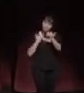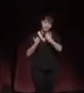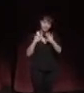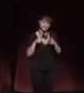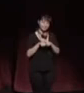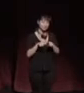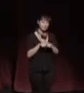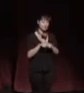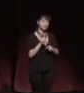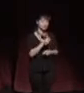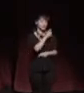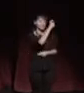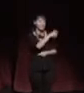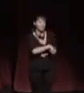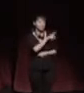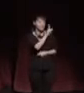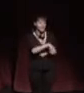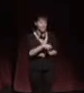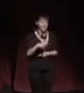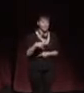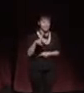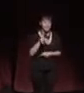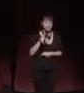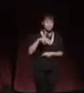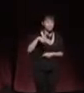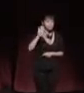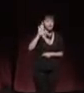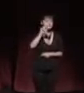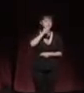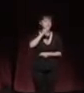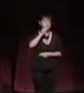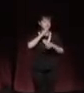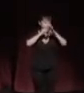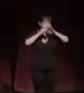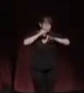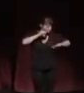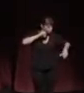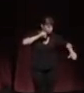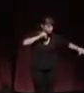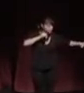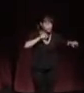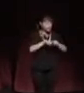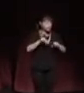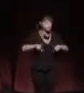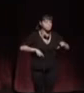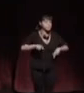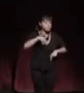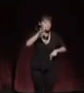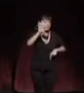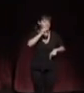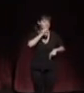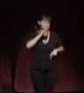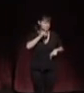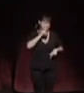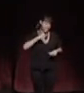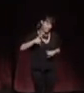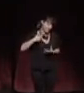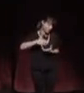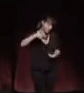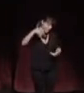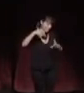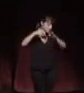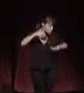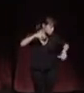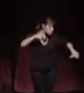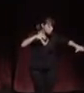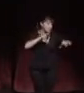mais velha, a prima mais velha de um monte de crianças e que